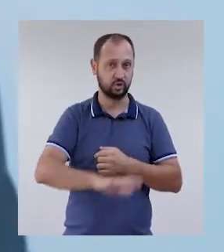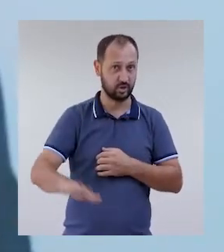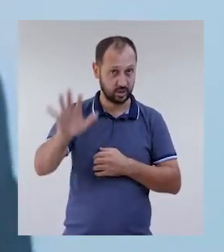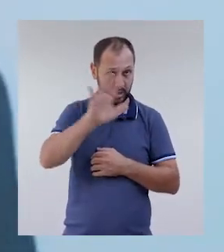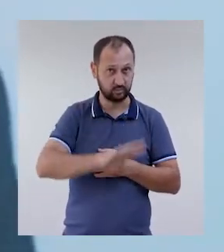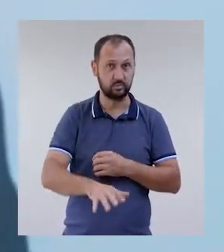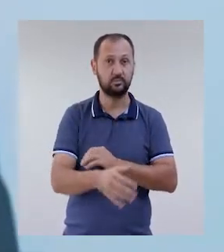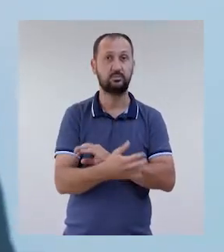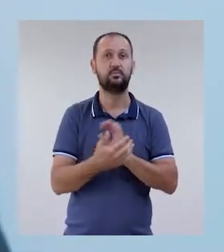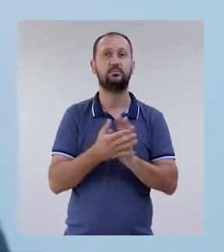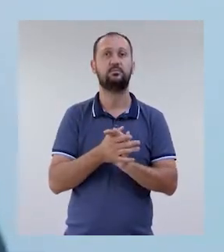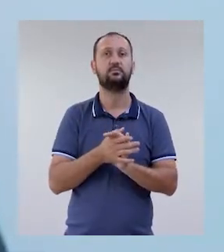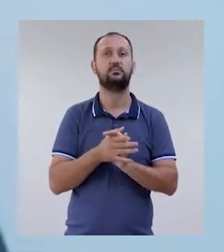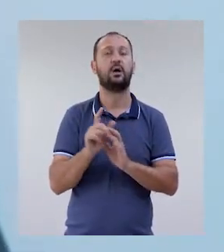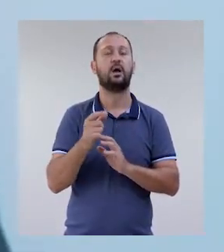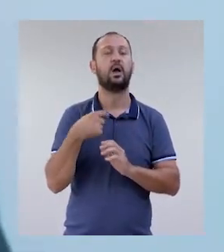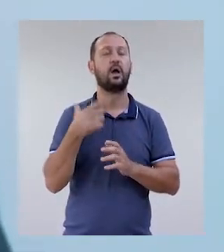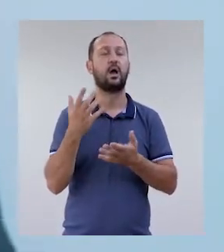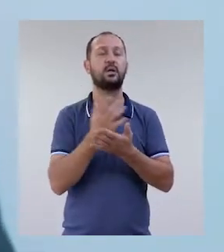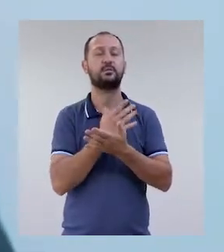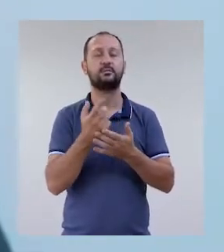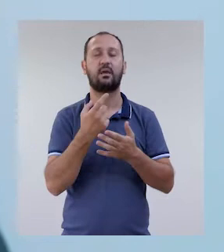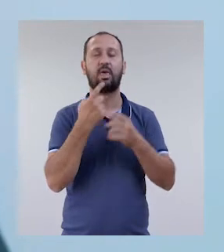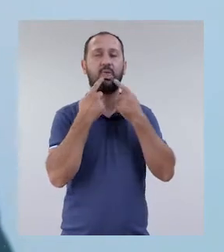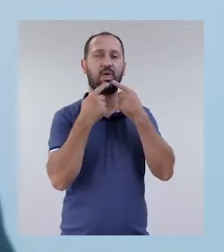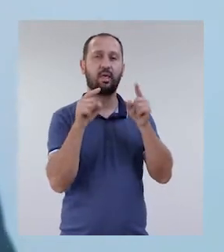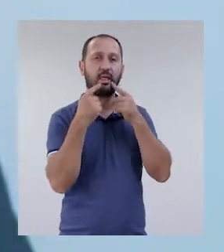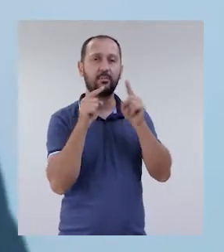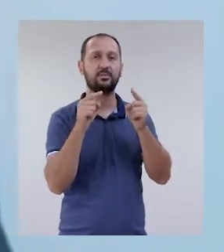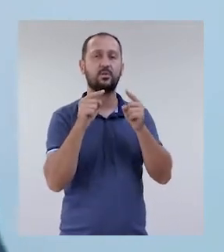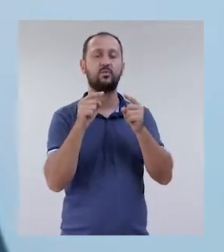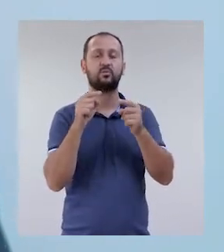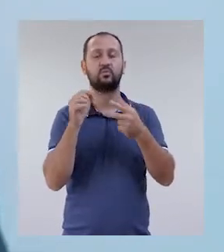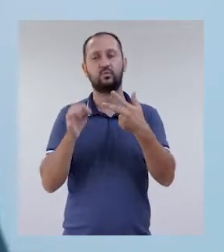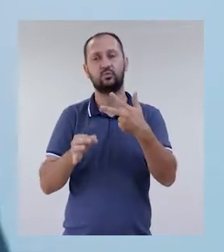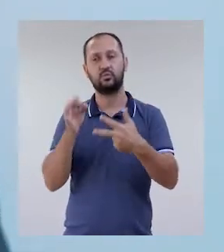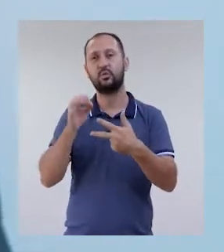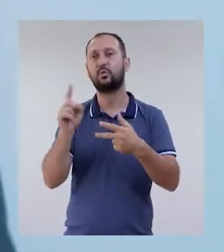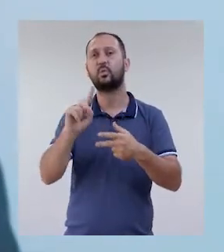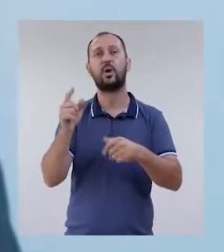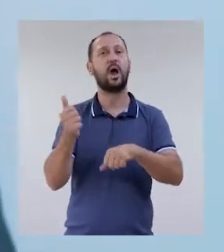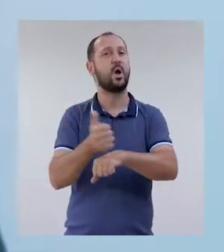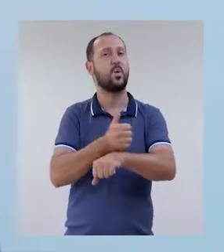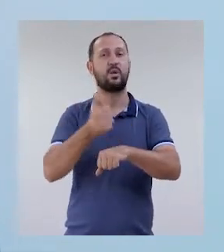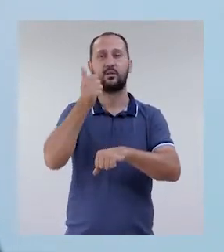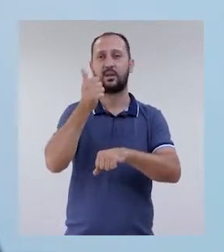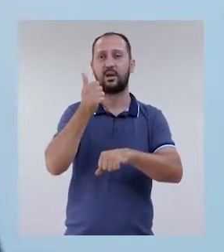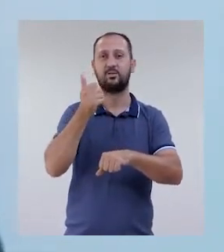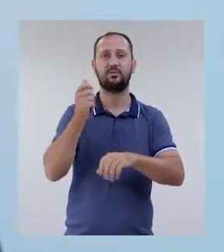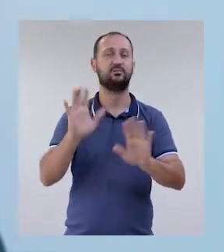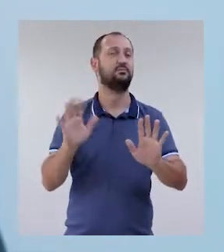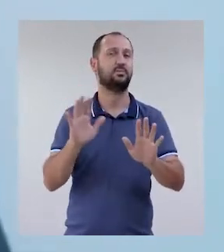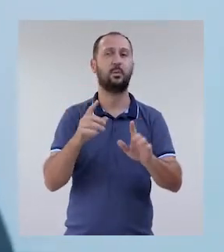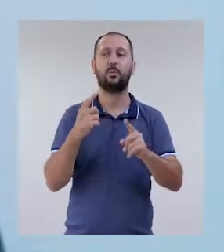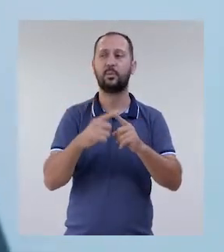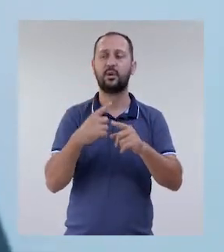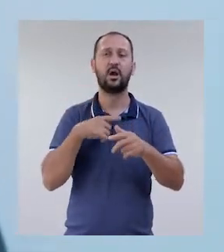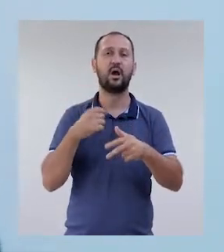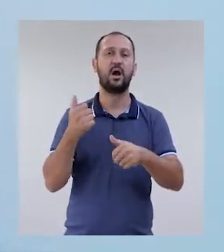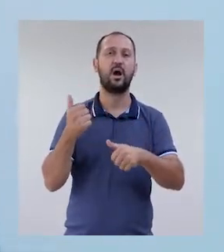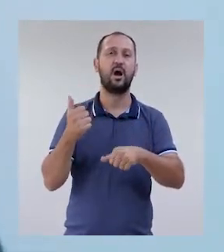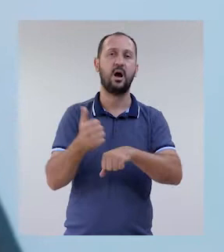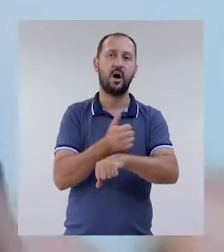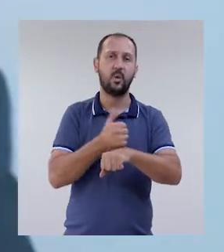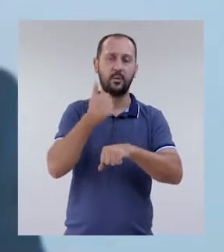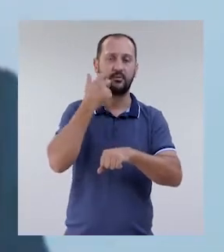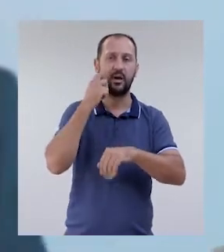linhas gerais, é lógico, né? As queixas, geralmente, do judiciário, elas não são com relação à qualidade da decisão, né? Porque a qualidade,